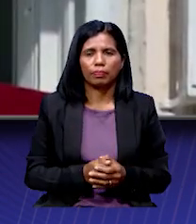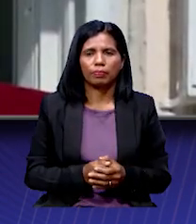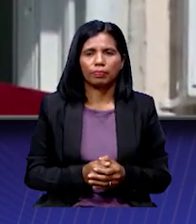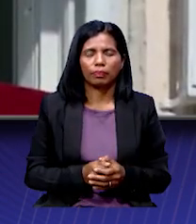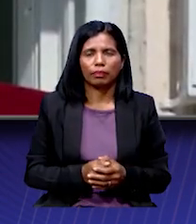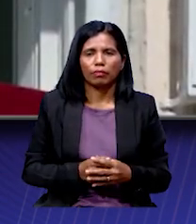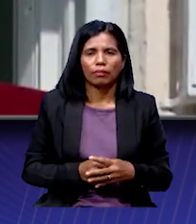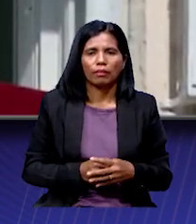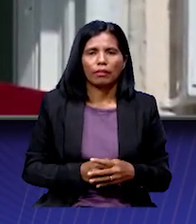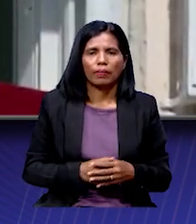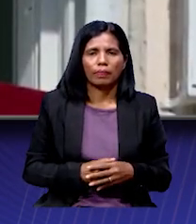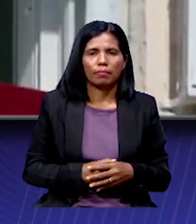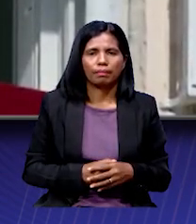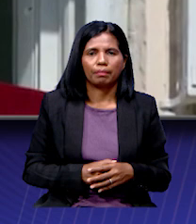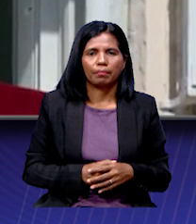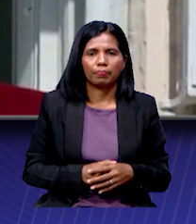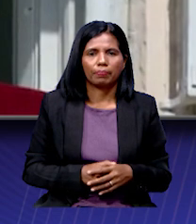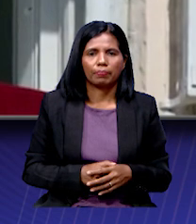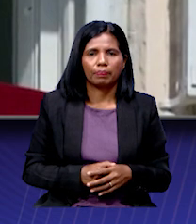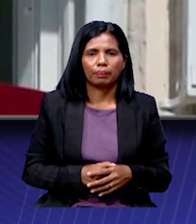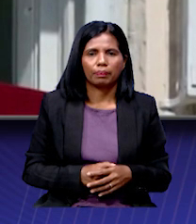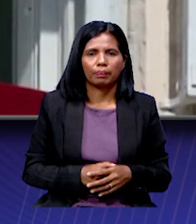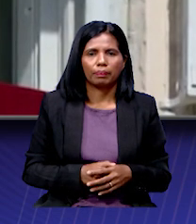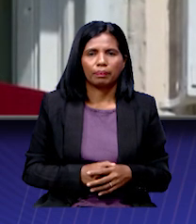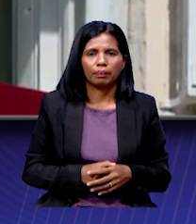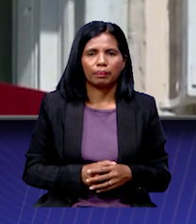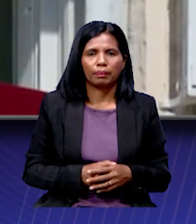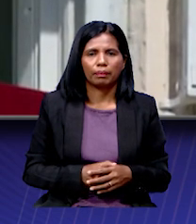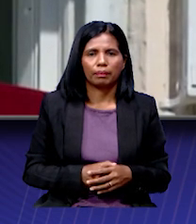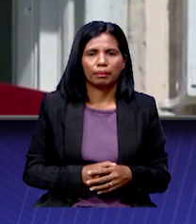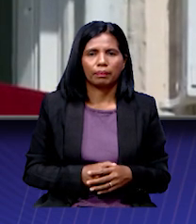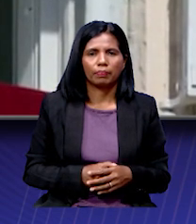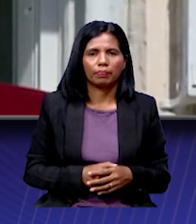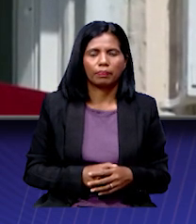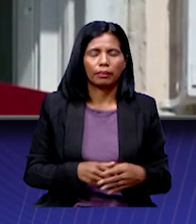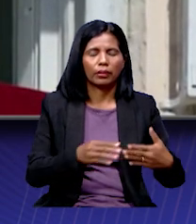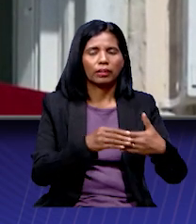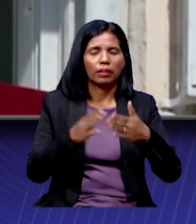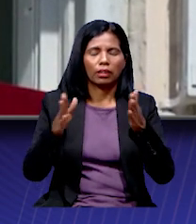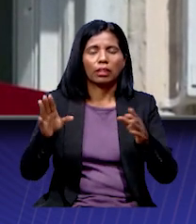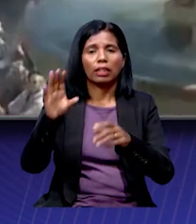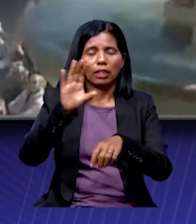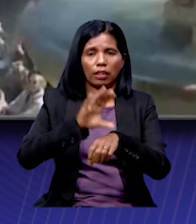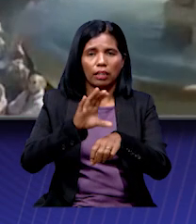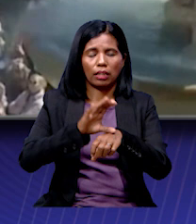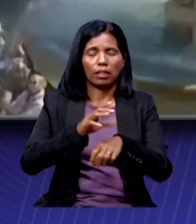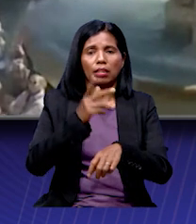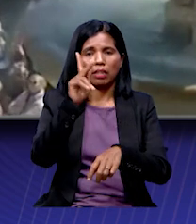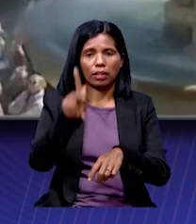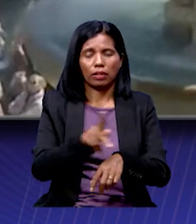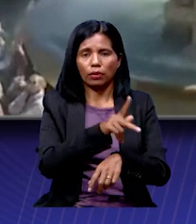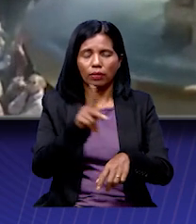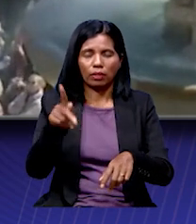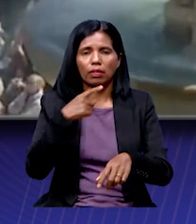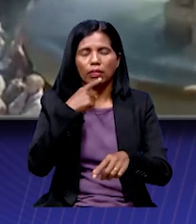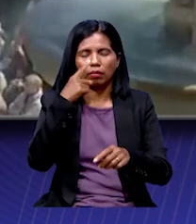Cari fratelli e sorelle, buongiorno. Líder máximo Igreja Católica Nemos condena